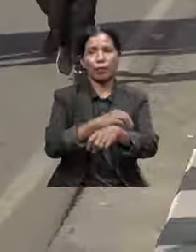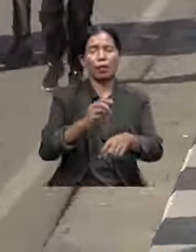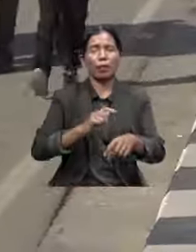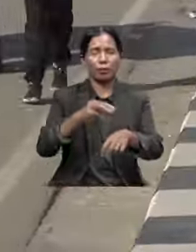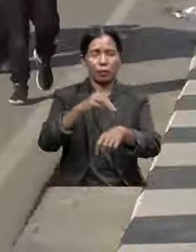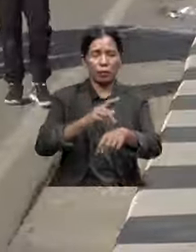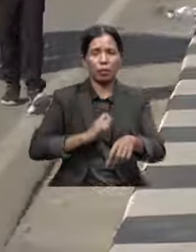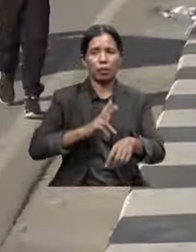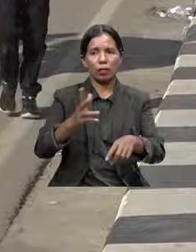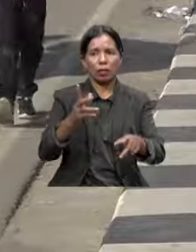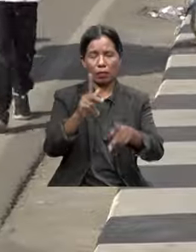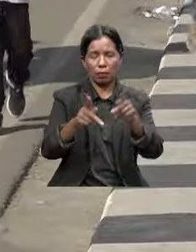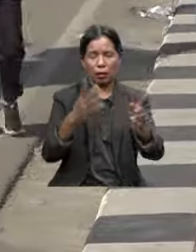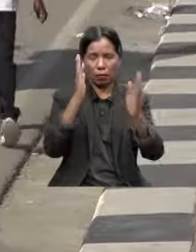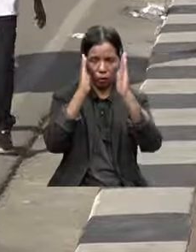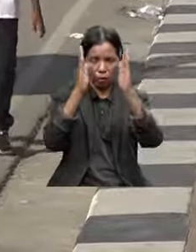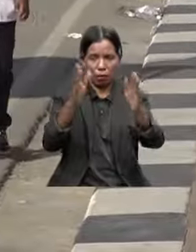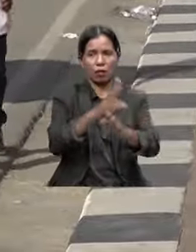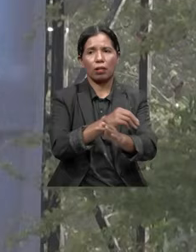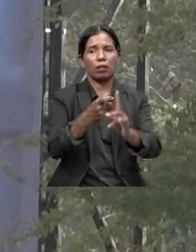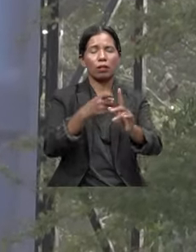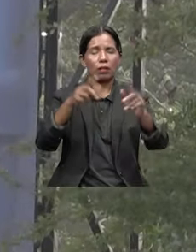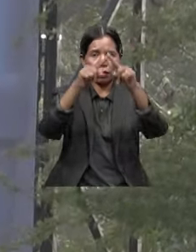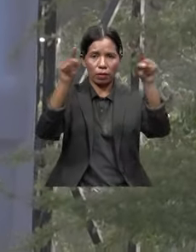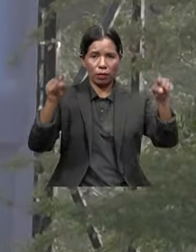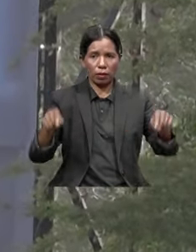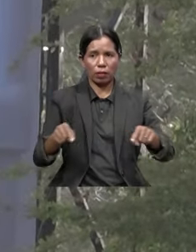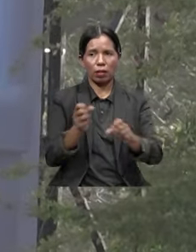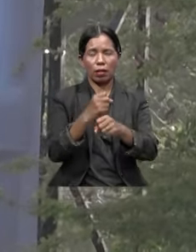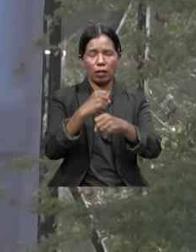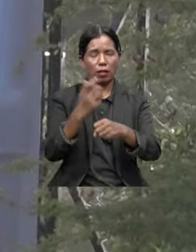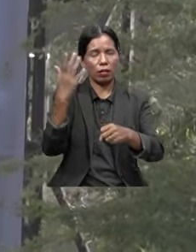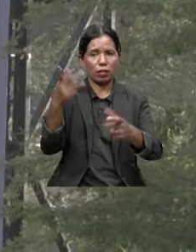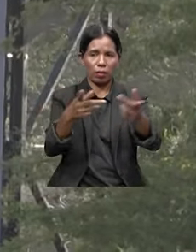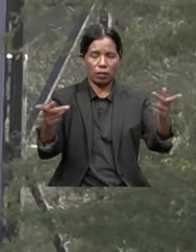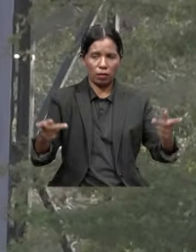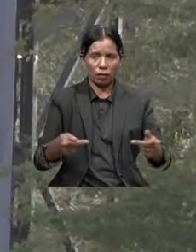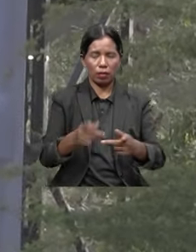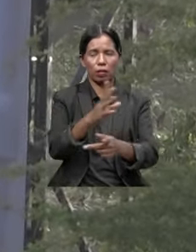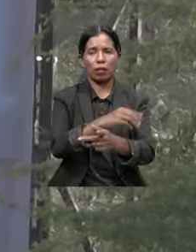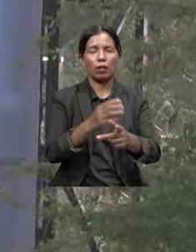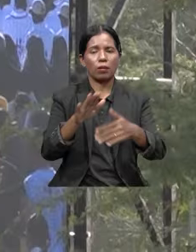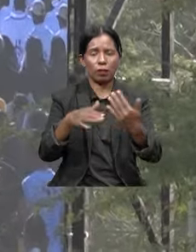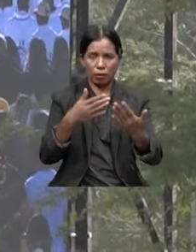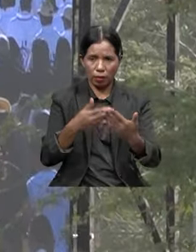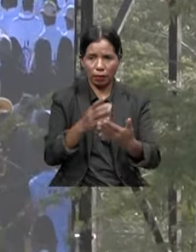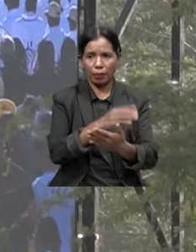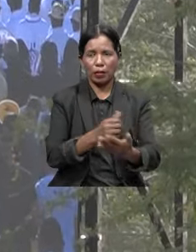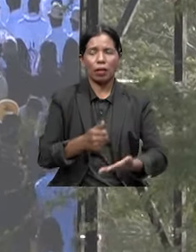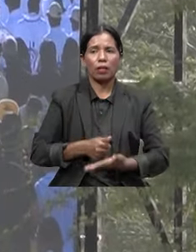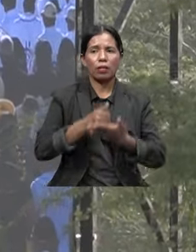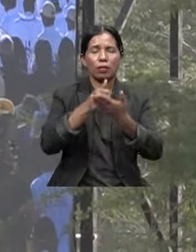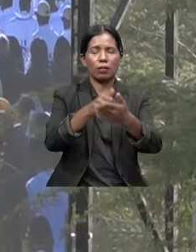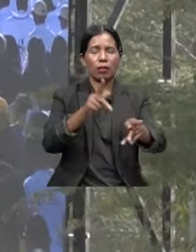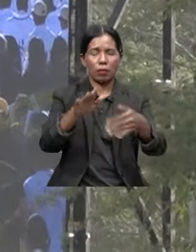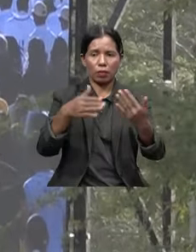strani balun acompanha a missa Rússi Ekran, nebe comissão organizadora monta, ela e a fatin determinado sira, a tu facilita